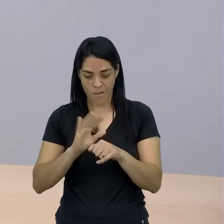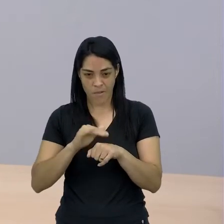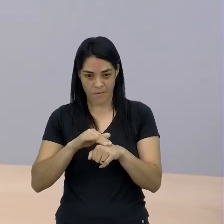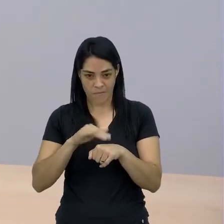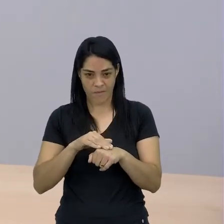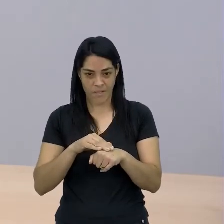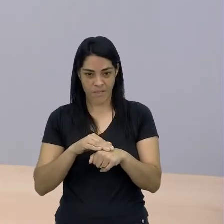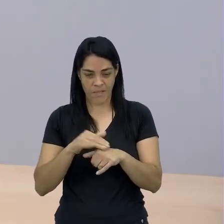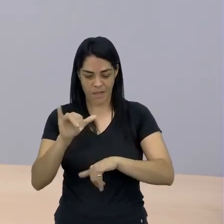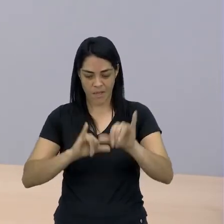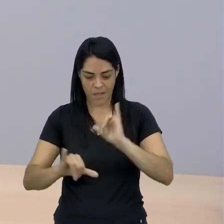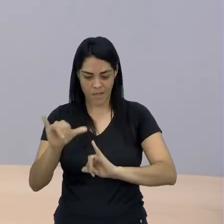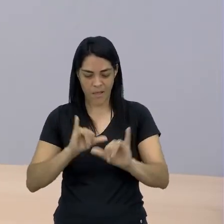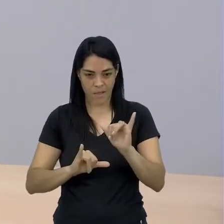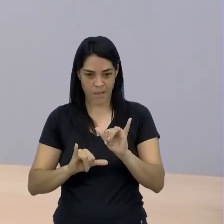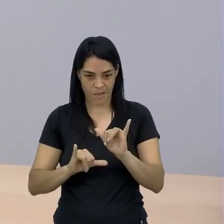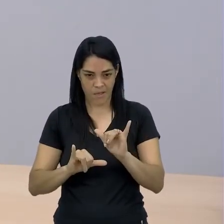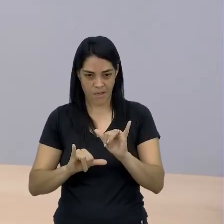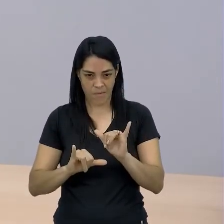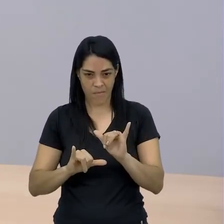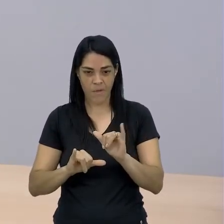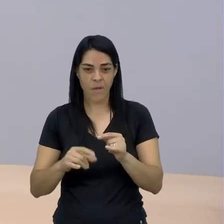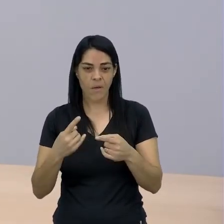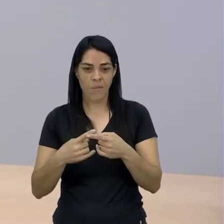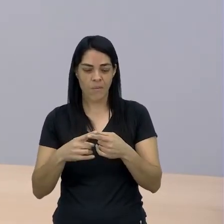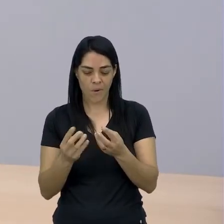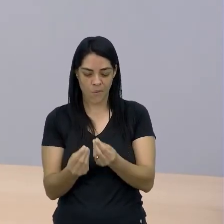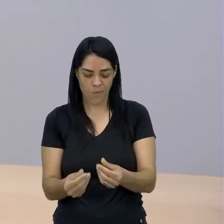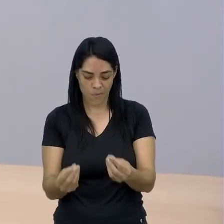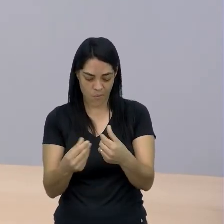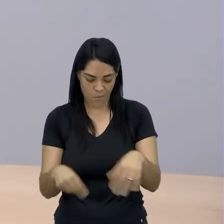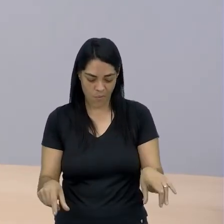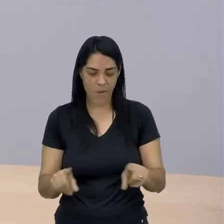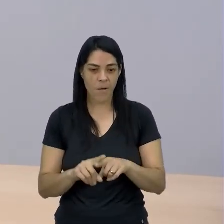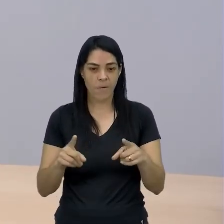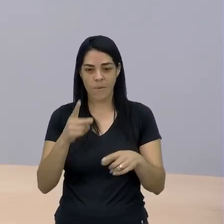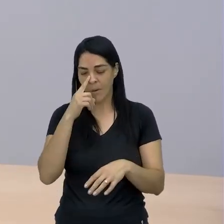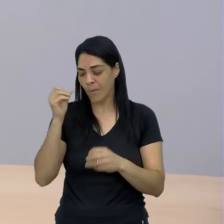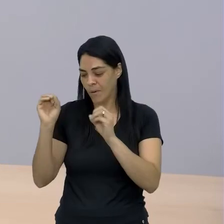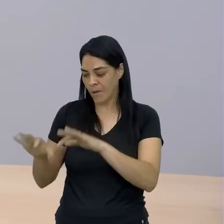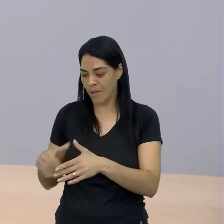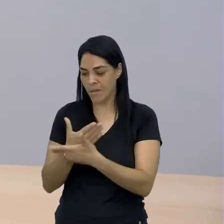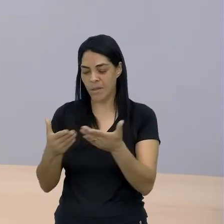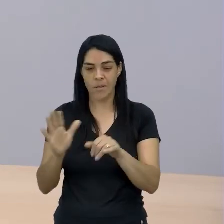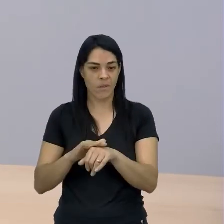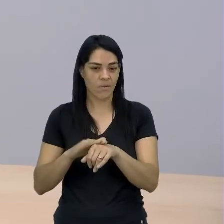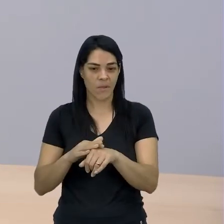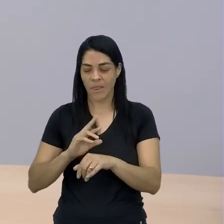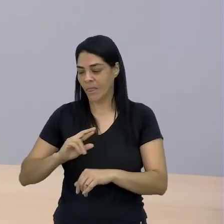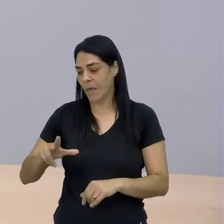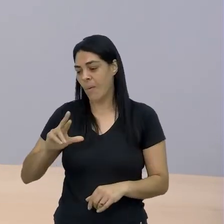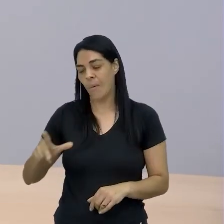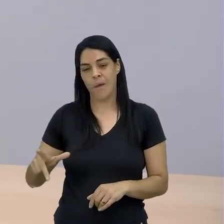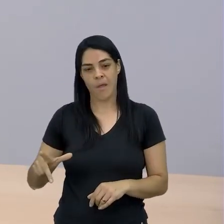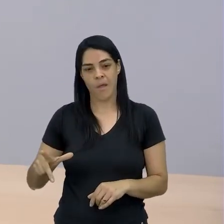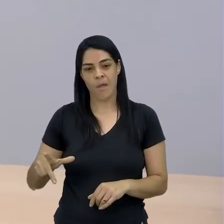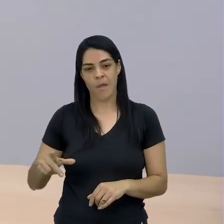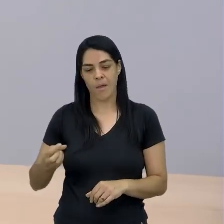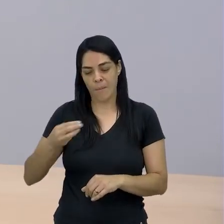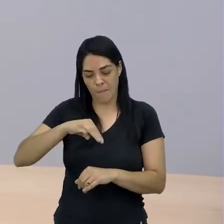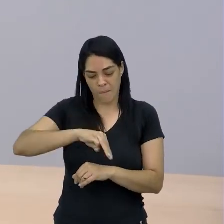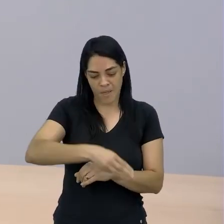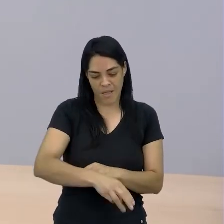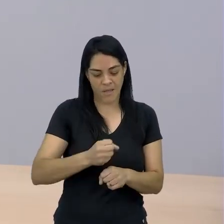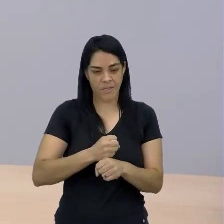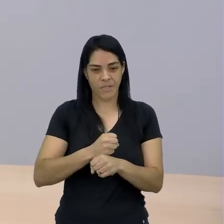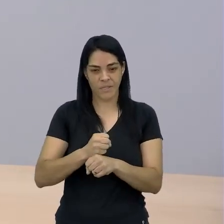se decompunha na natureza, porque ele era orgânico. Já o descarte que a gente faz agora, não. Ele vai levar milhares